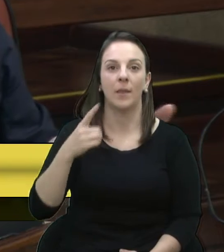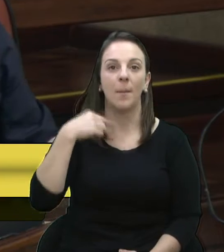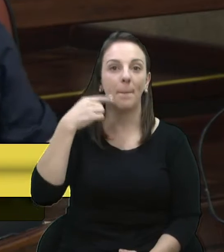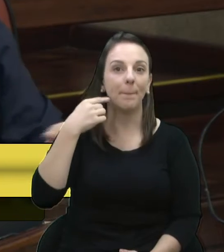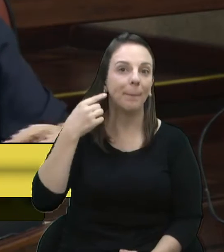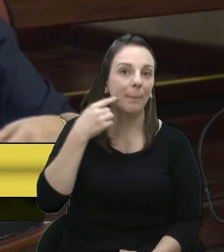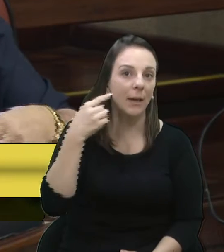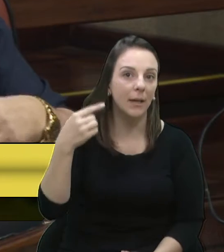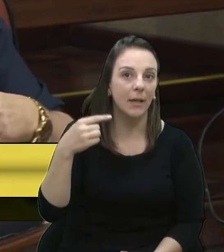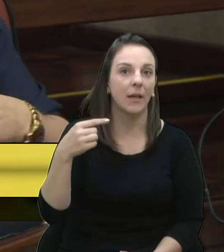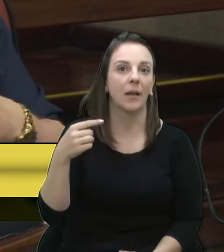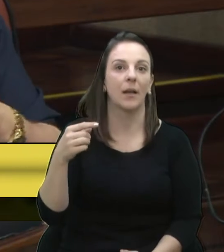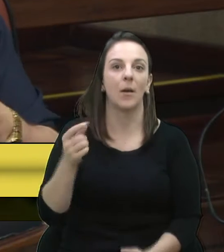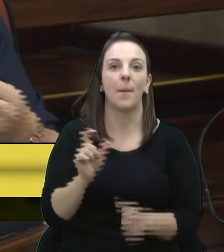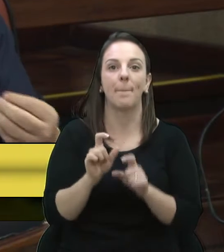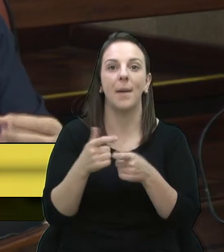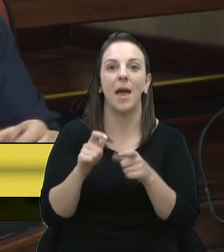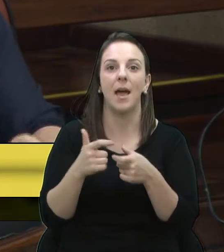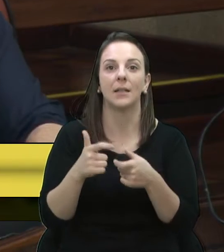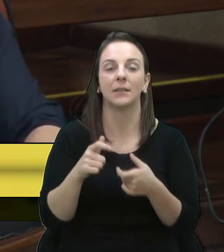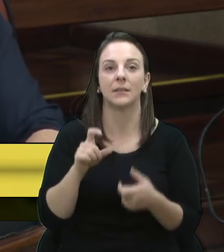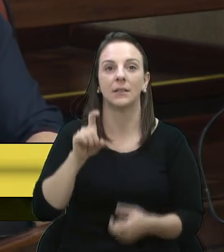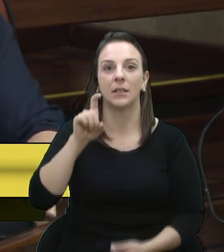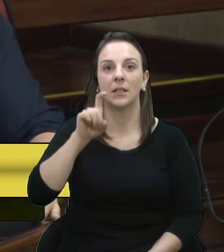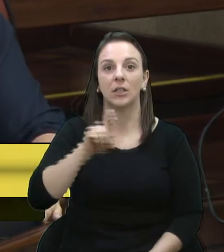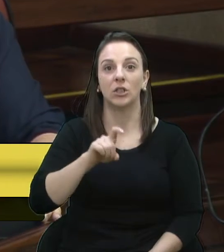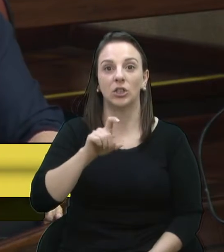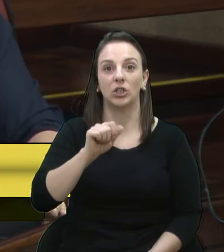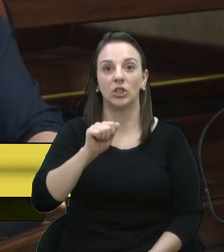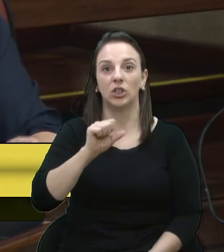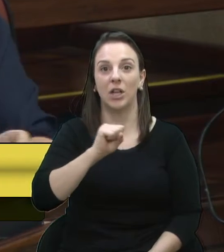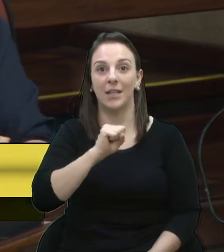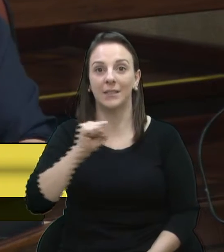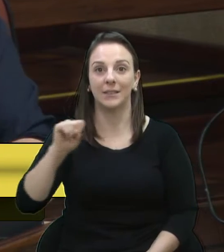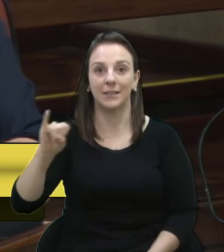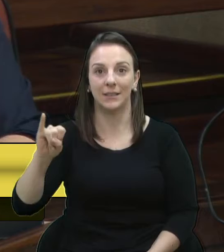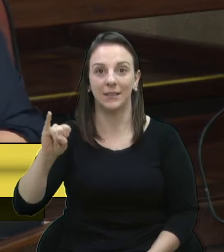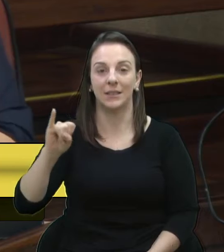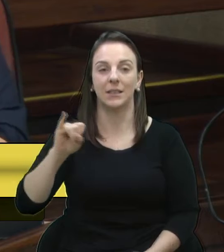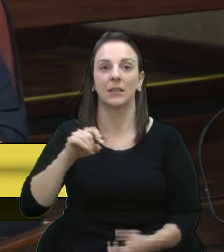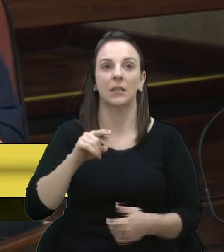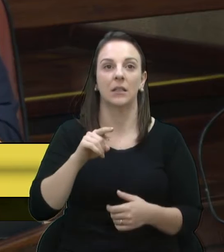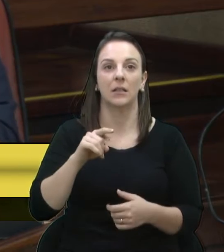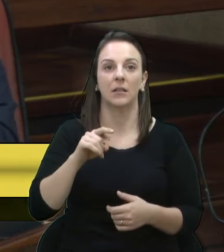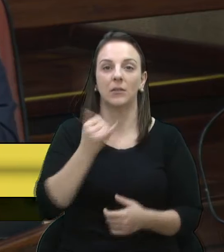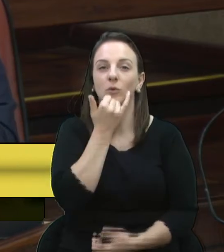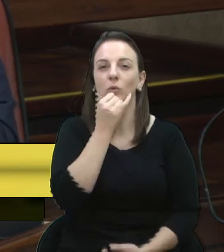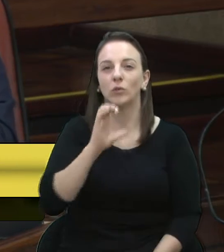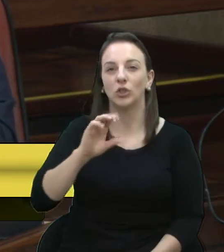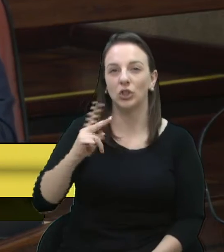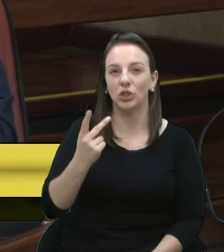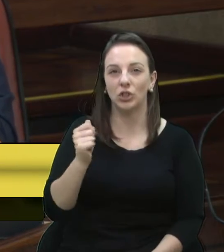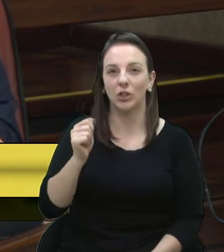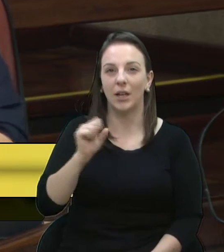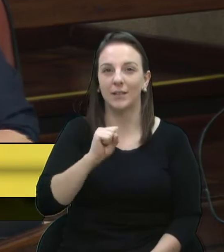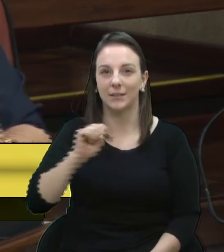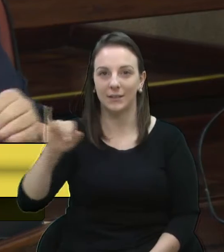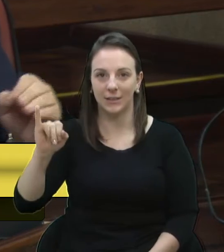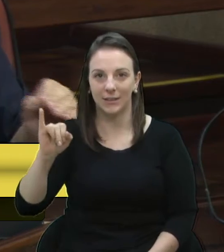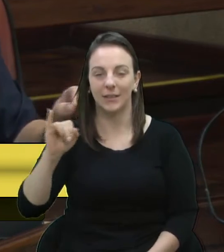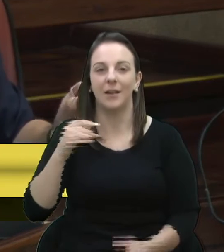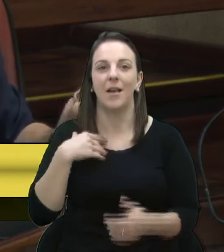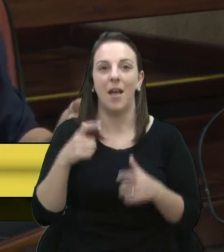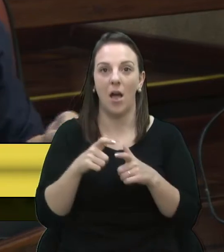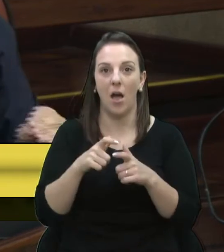aumentou assim um elevado custo. Tá? E temos uma colocação que o